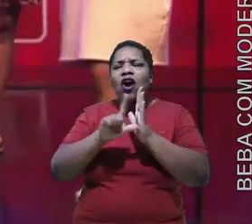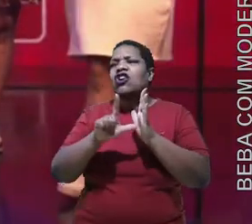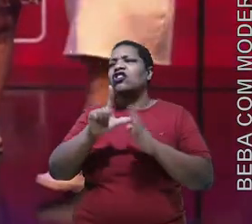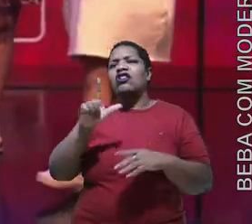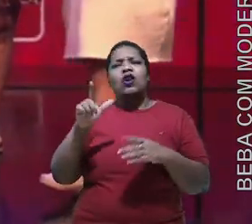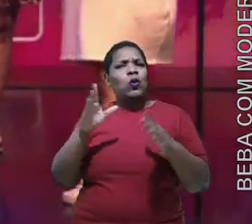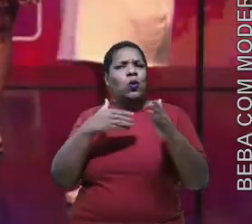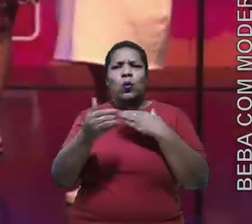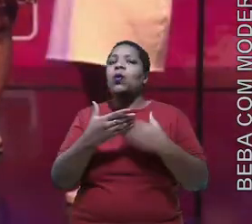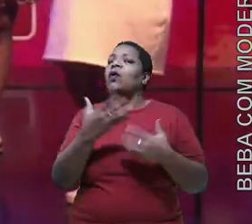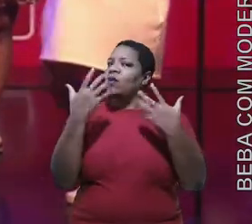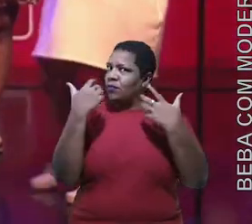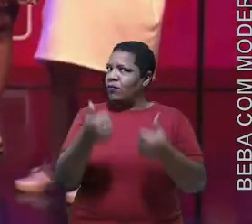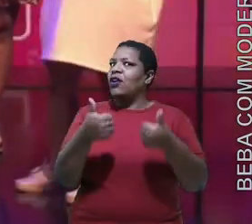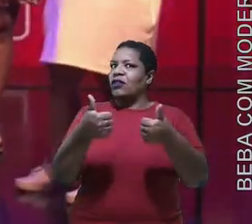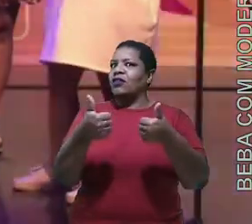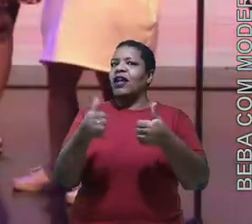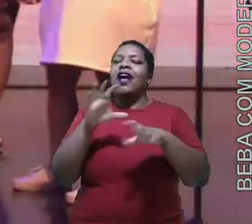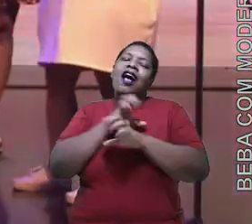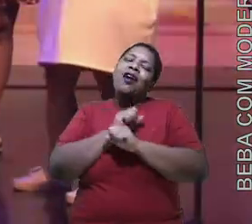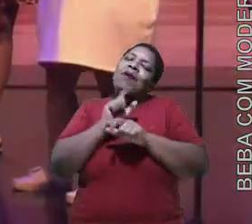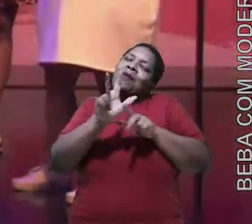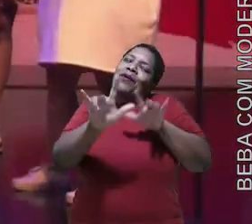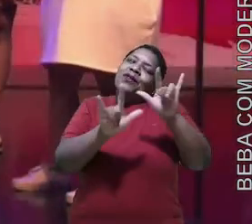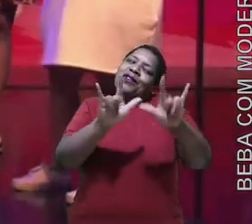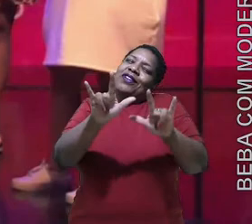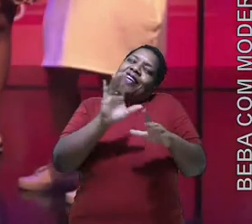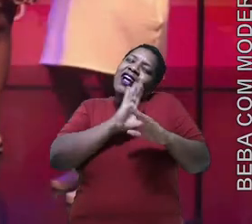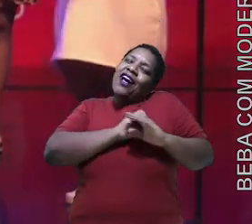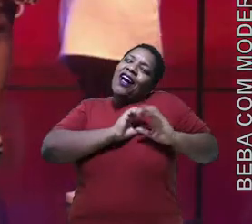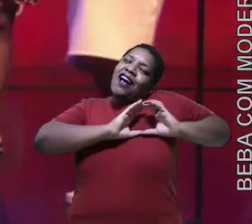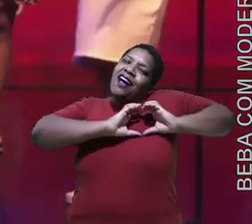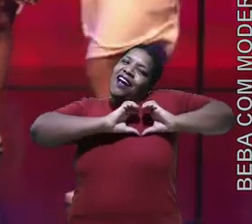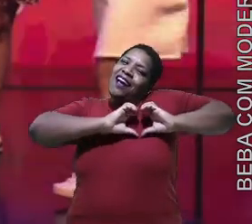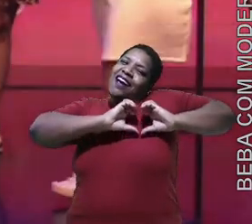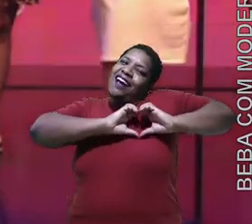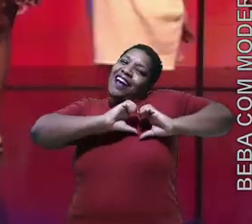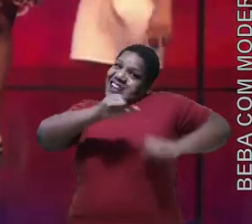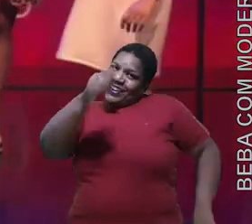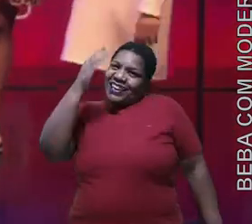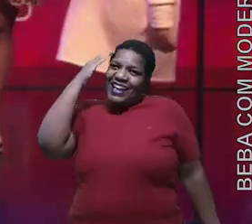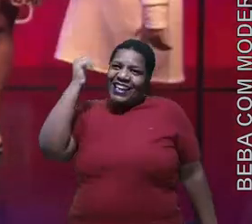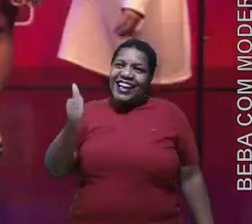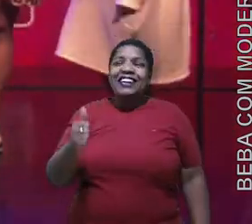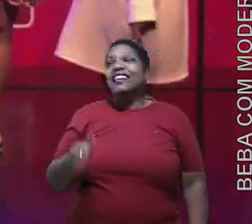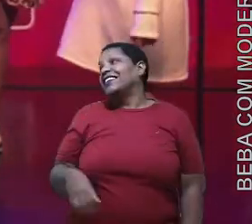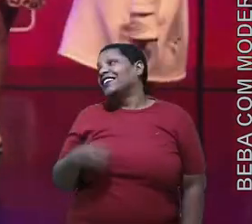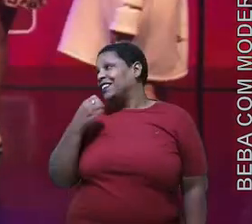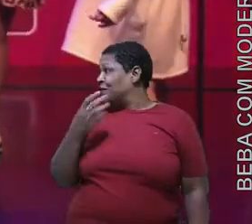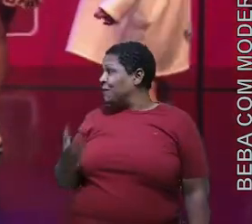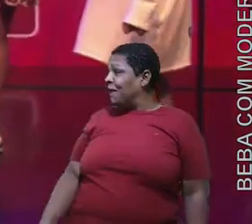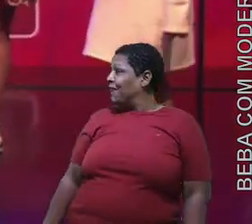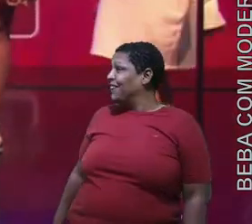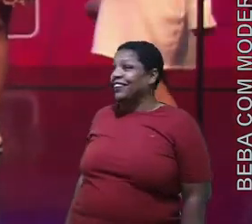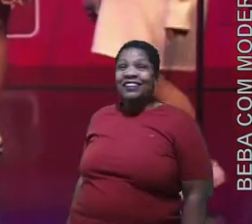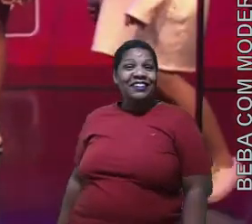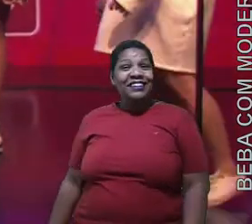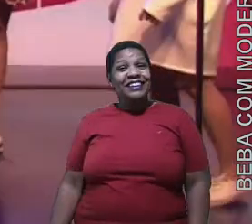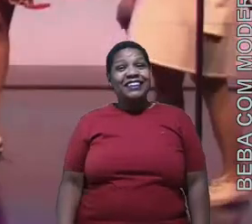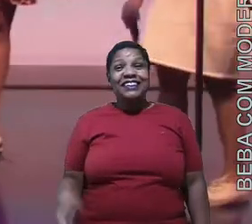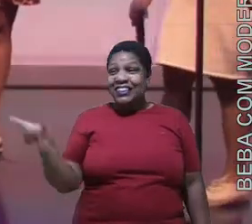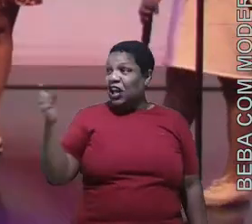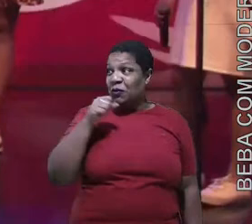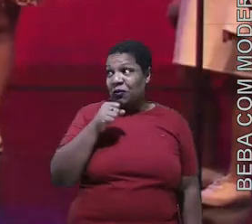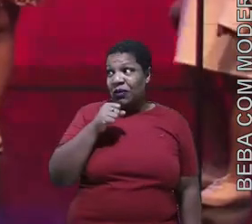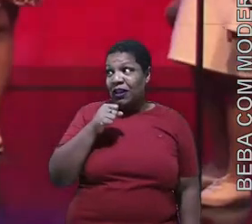estabelecimento conta com a gente tia ama muito vocês de coração Ai que bom gente fica que você pegou o